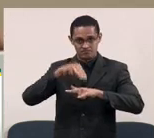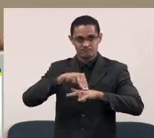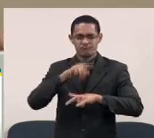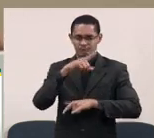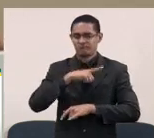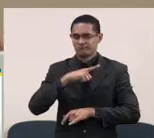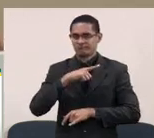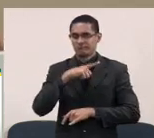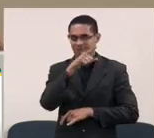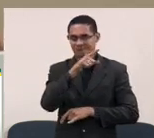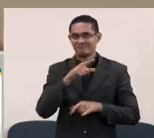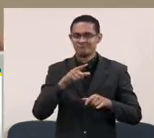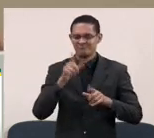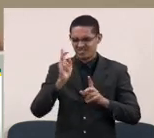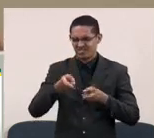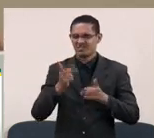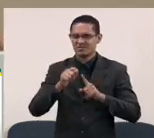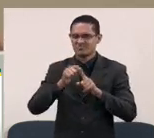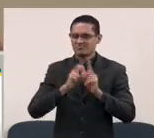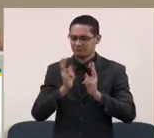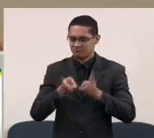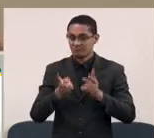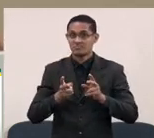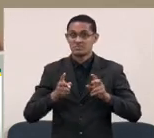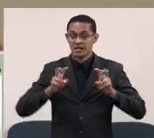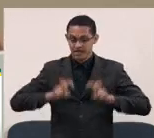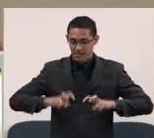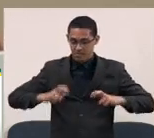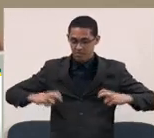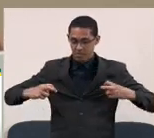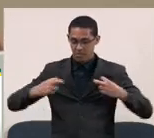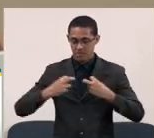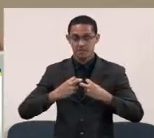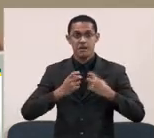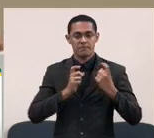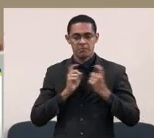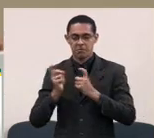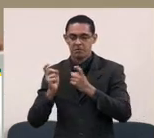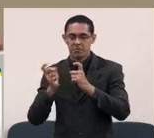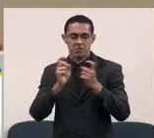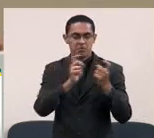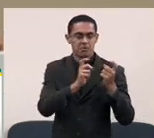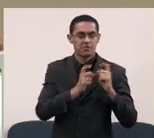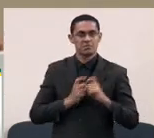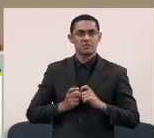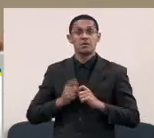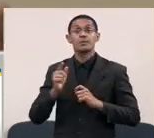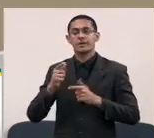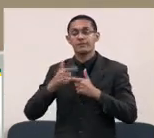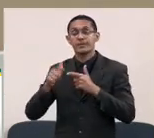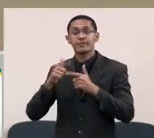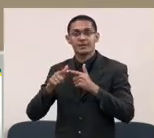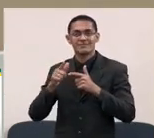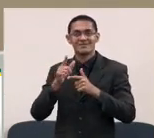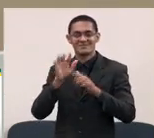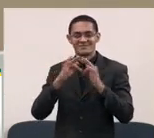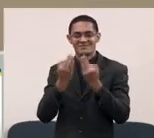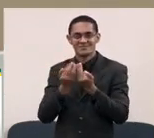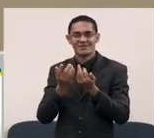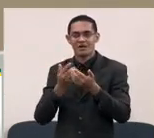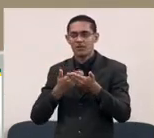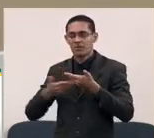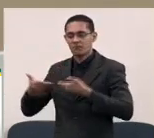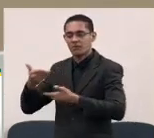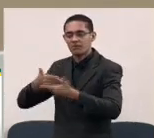de conversas mensais, para que nós possamos entender melhor as problemáticas dessas famílias. Porque esses projetos